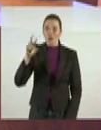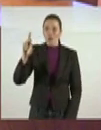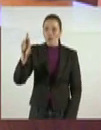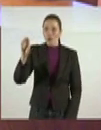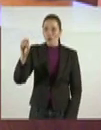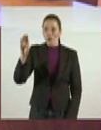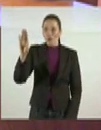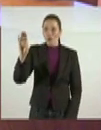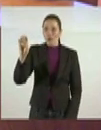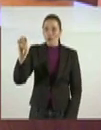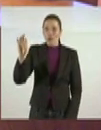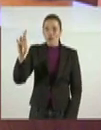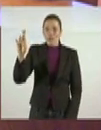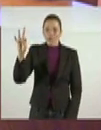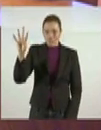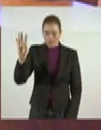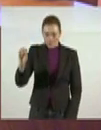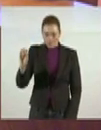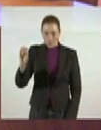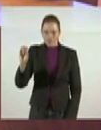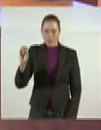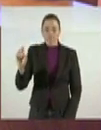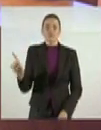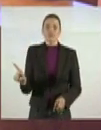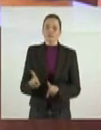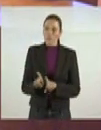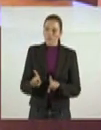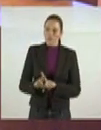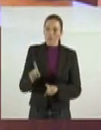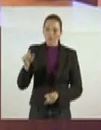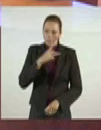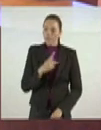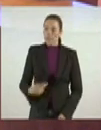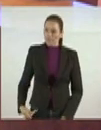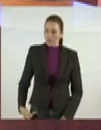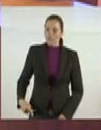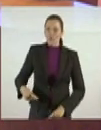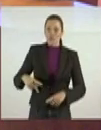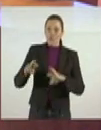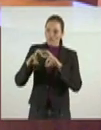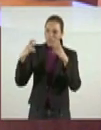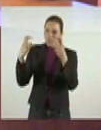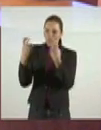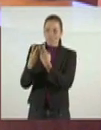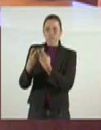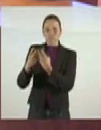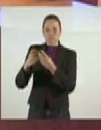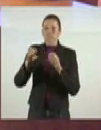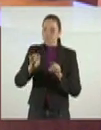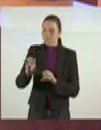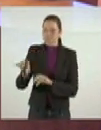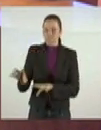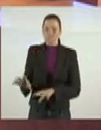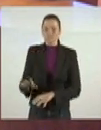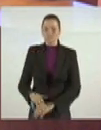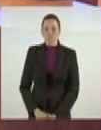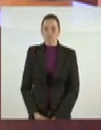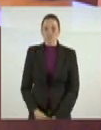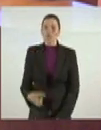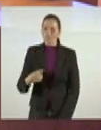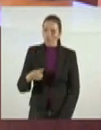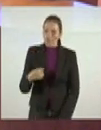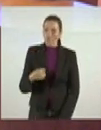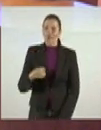comissão de educação e em consonância com o meu presidente a quem tem tem o respeito e a atenção dada aos